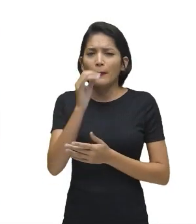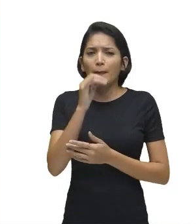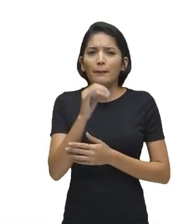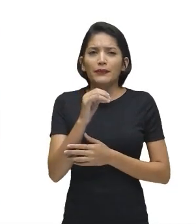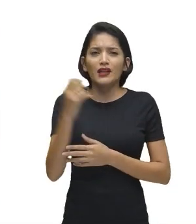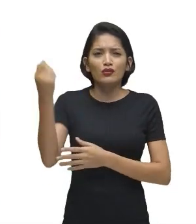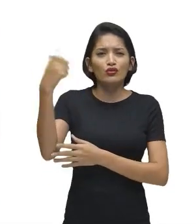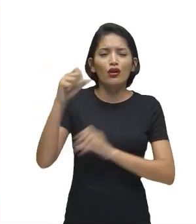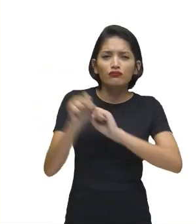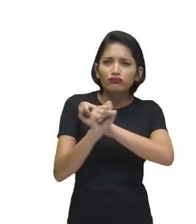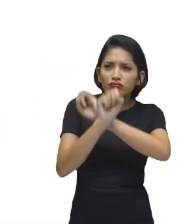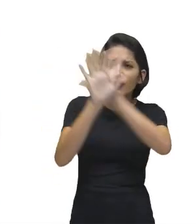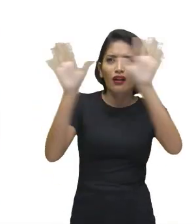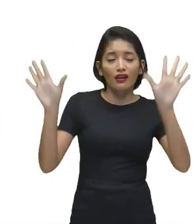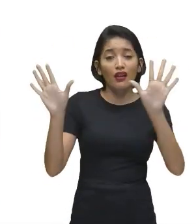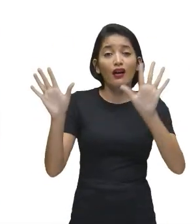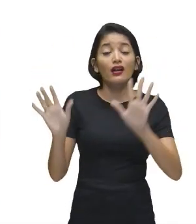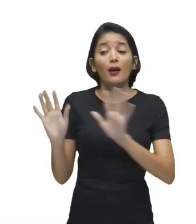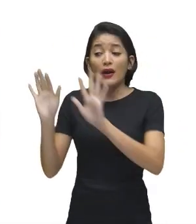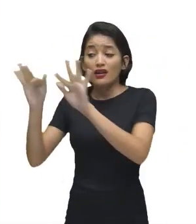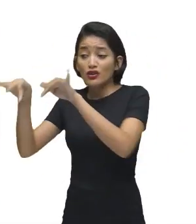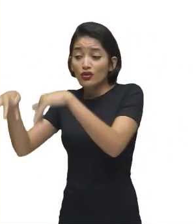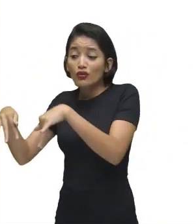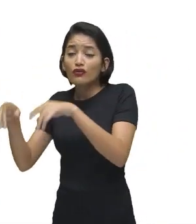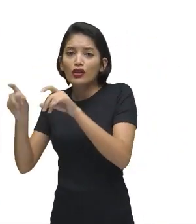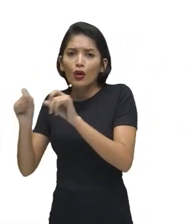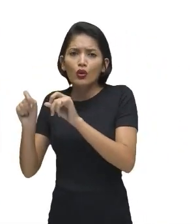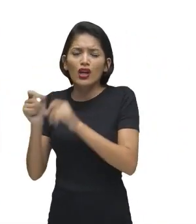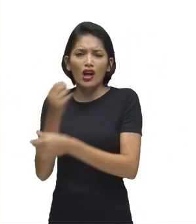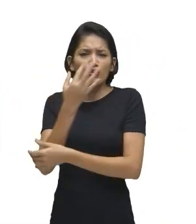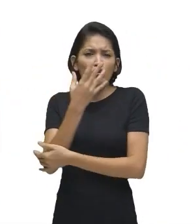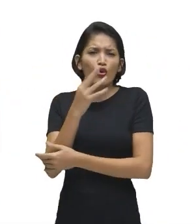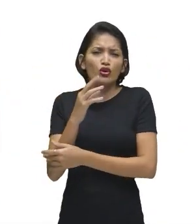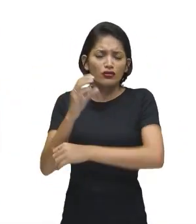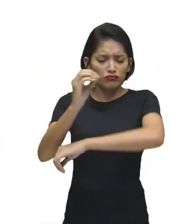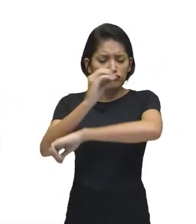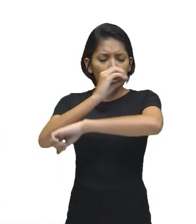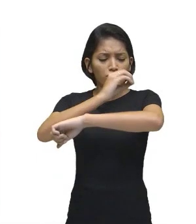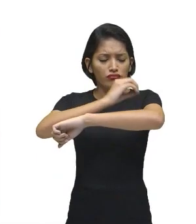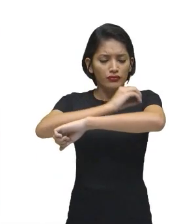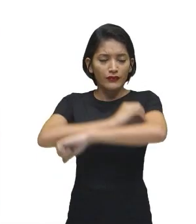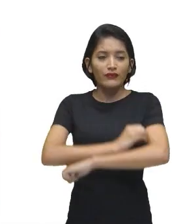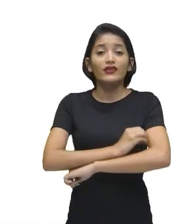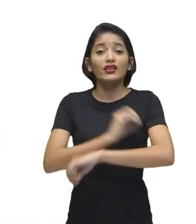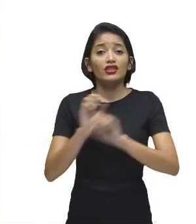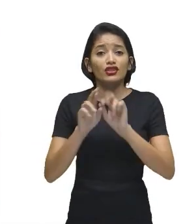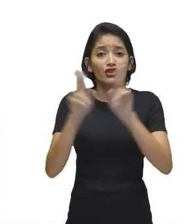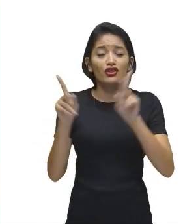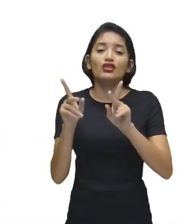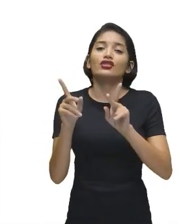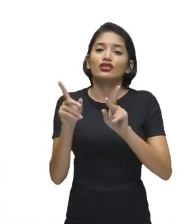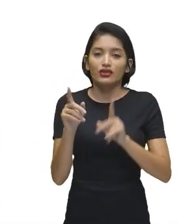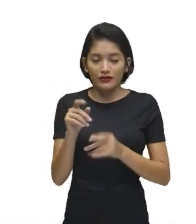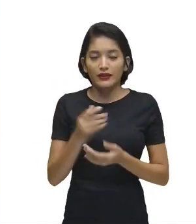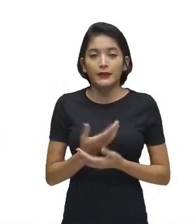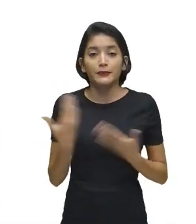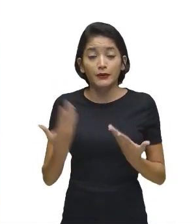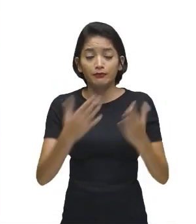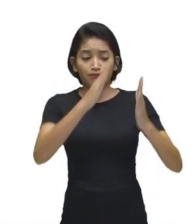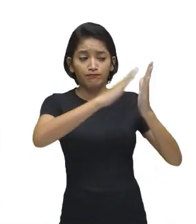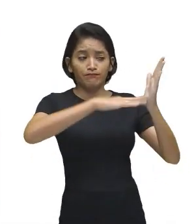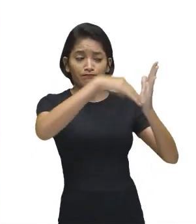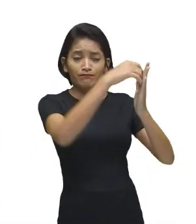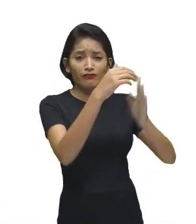claras, não é isso? E no final do dia eles estão mais intensas. Então, o Claude Monet, ele pintava, principalmente as